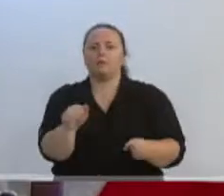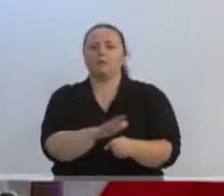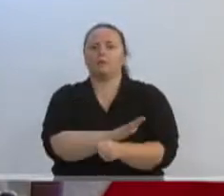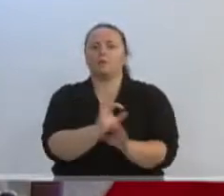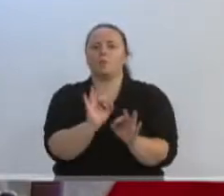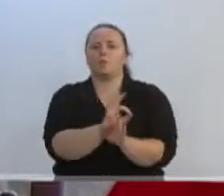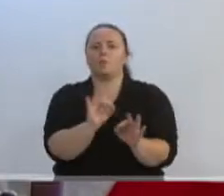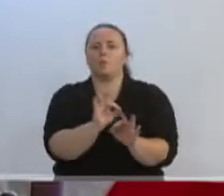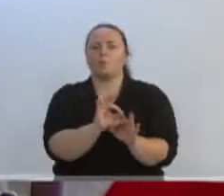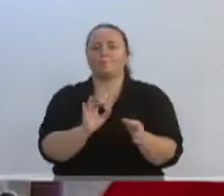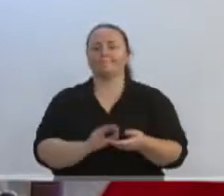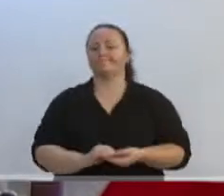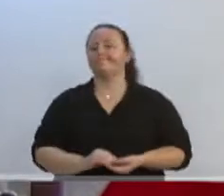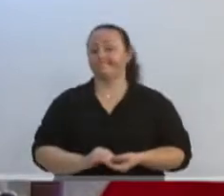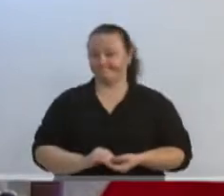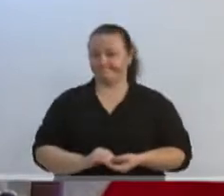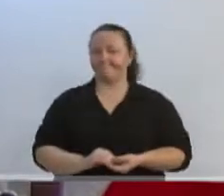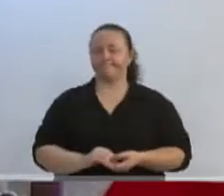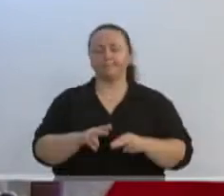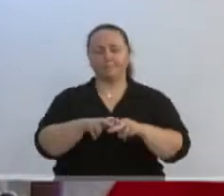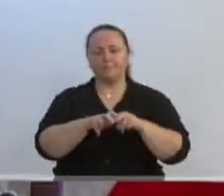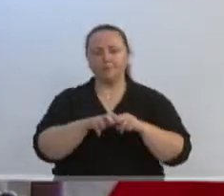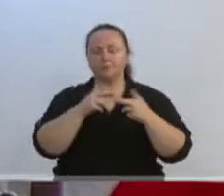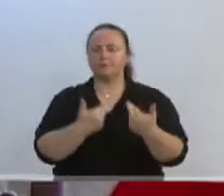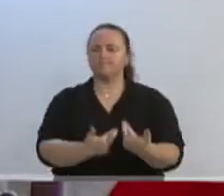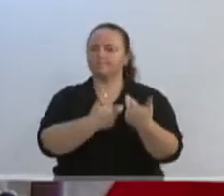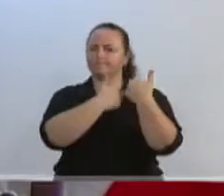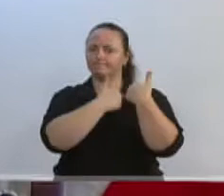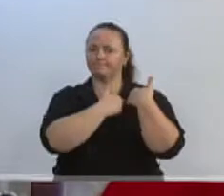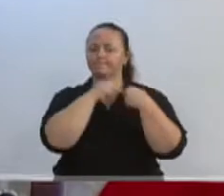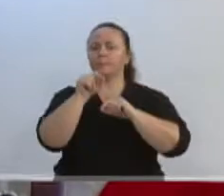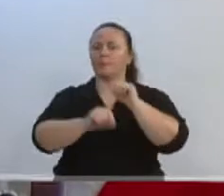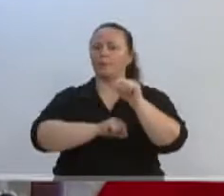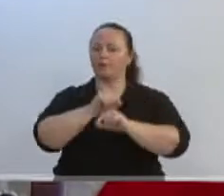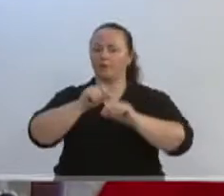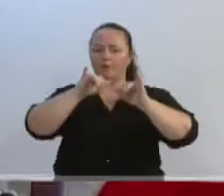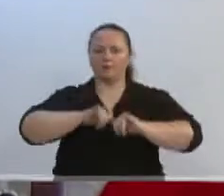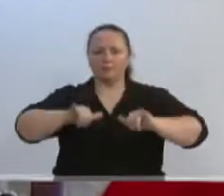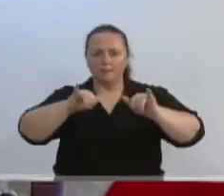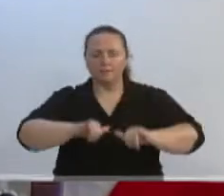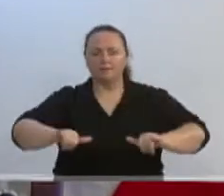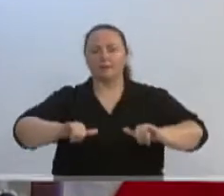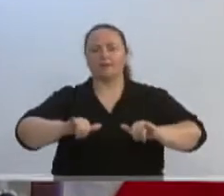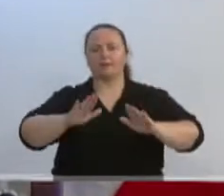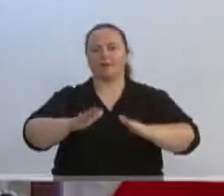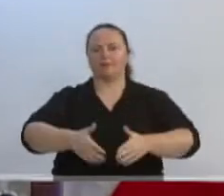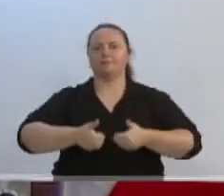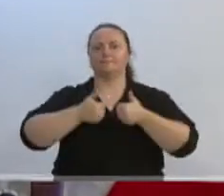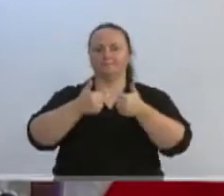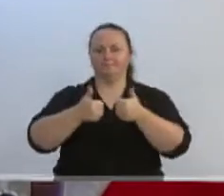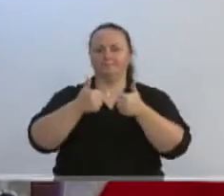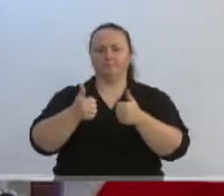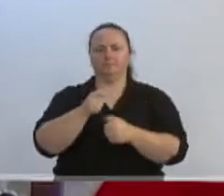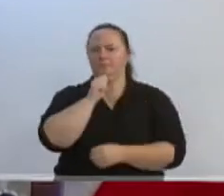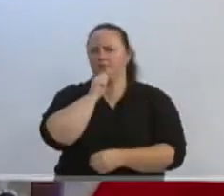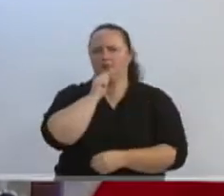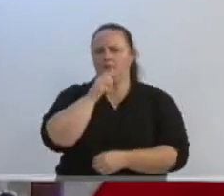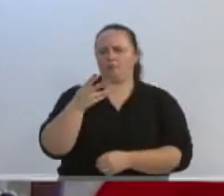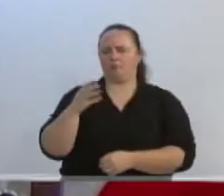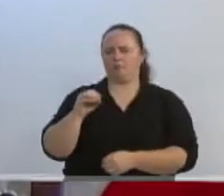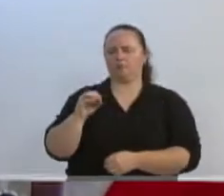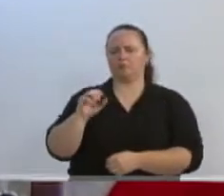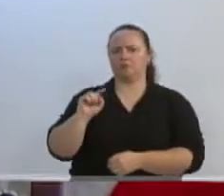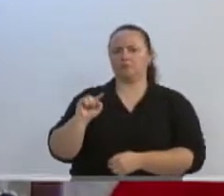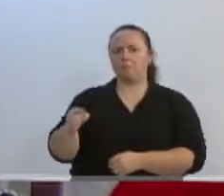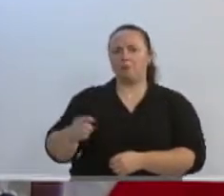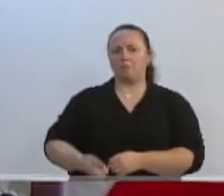com muita responsabilidade, vereador Silva, que a gente faça publicidade com qualidade, e não os R$400 mil que foi gasto para a